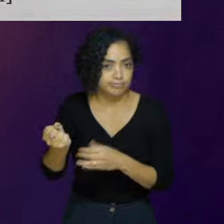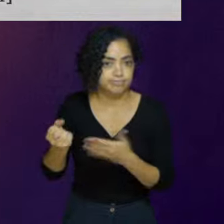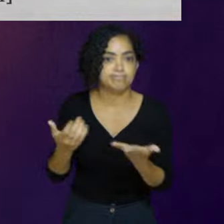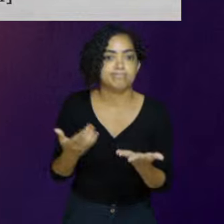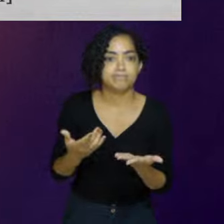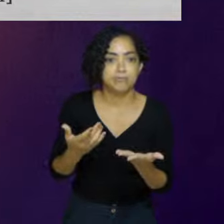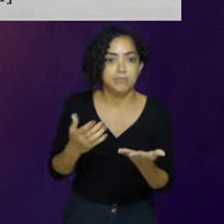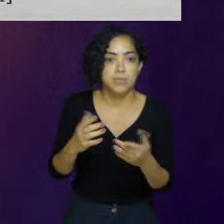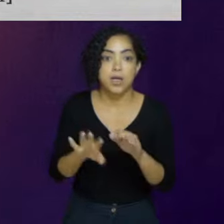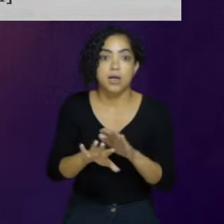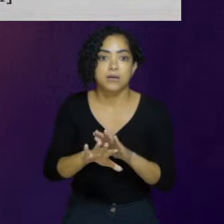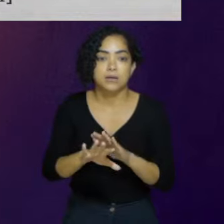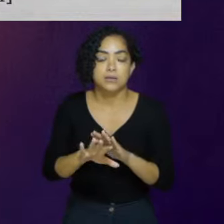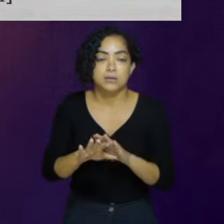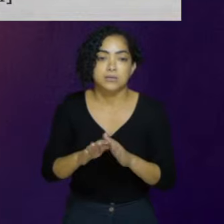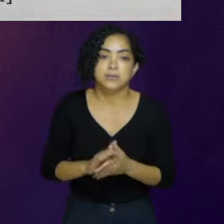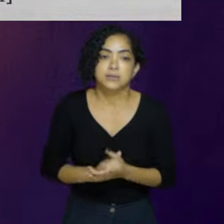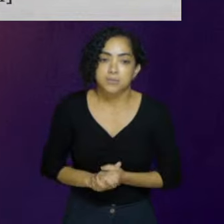Ambas levam ao gozo.